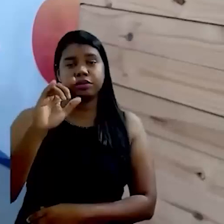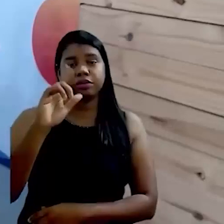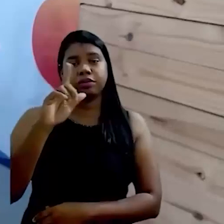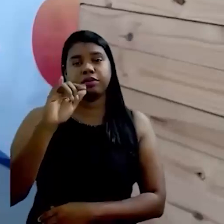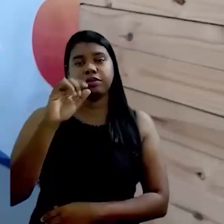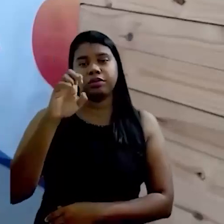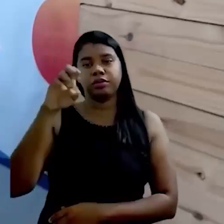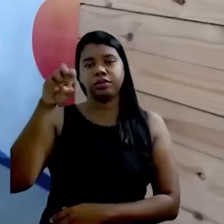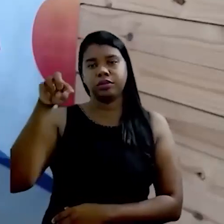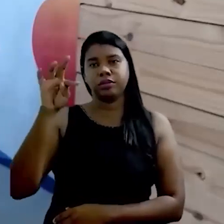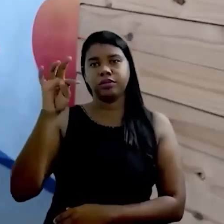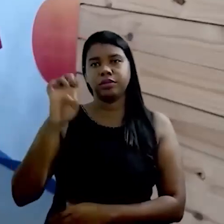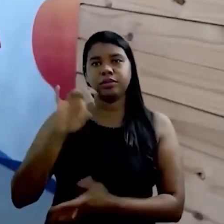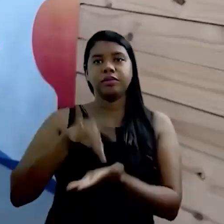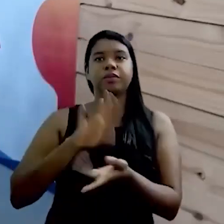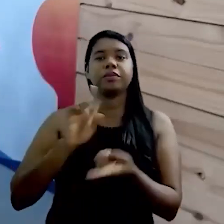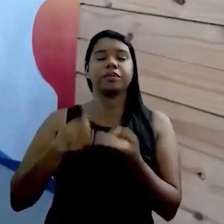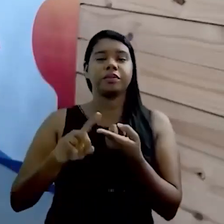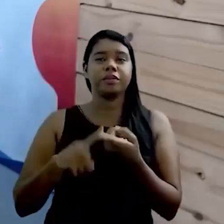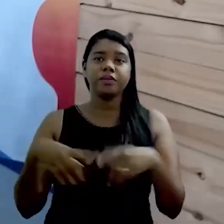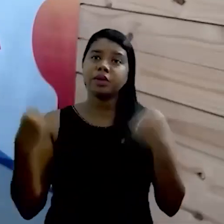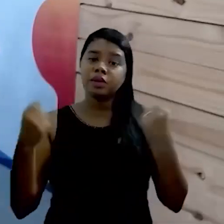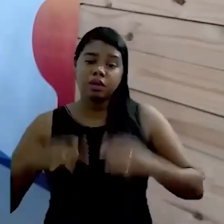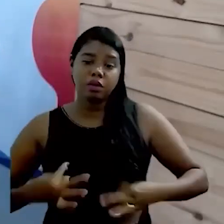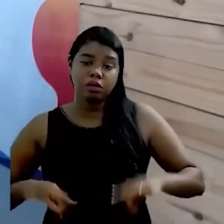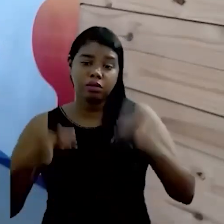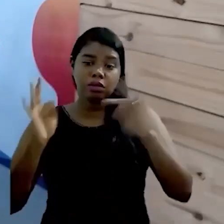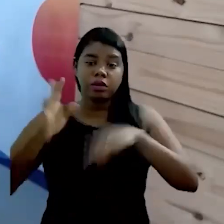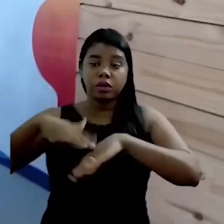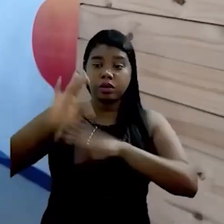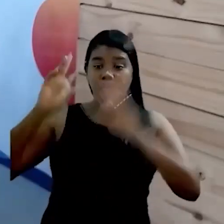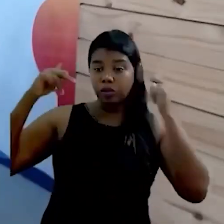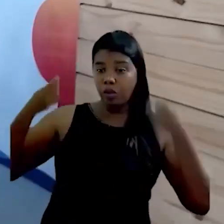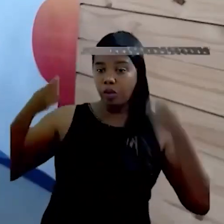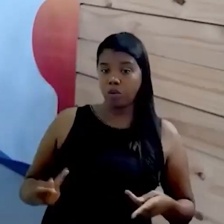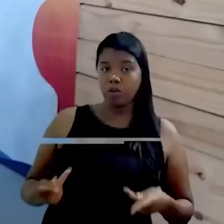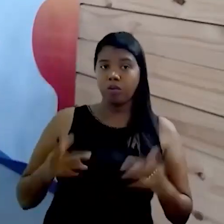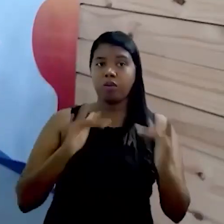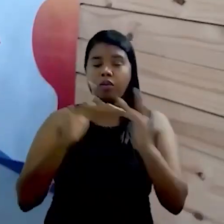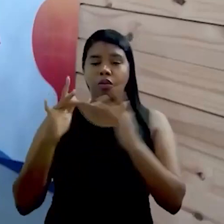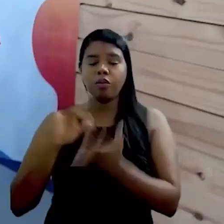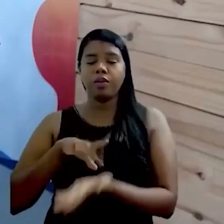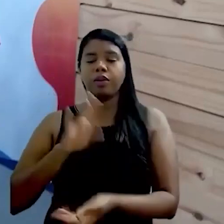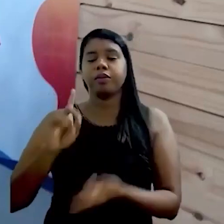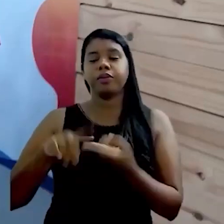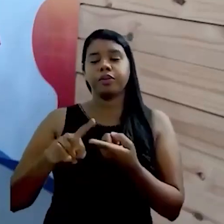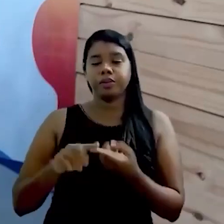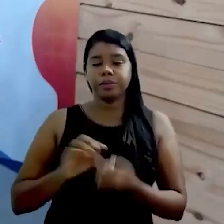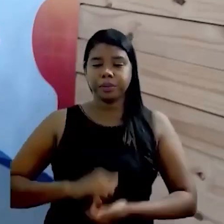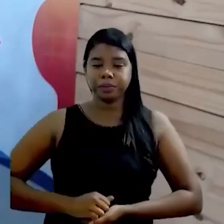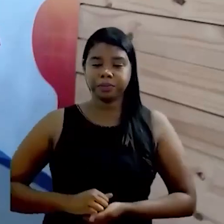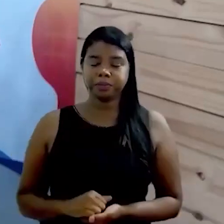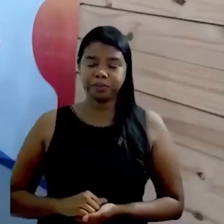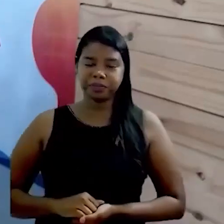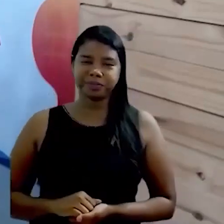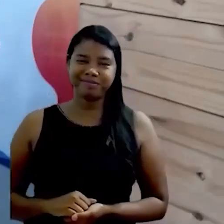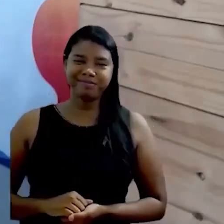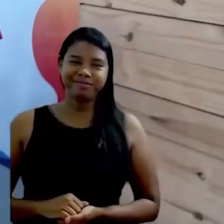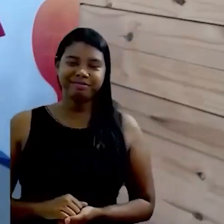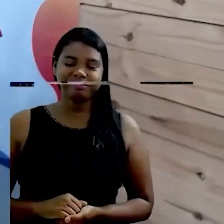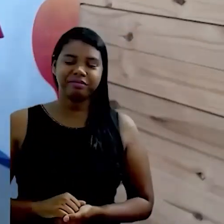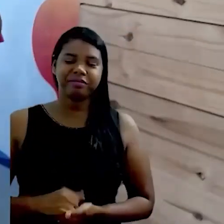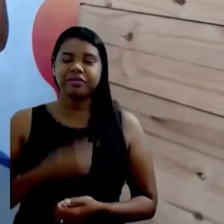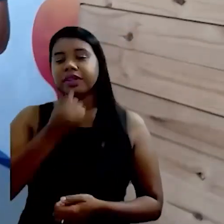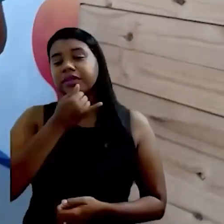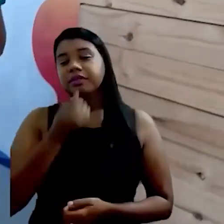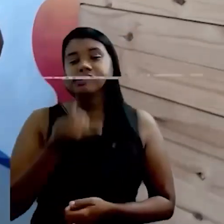essa tendência vai falar. Olha, a gente precisa da tecnologia, mas com um toque humano. Né? Então, essa questão do toque humano é,